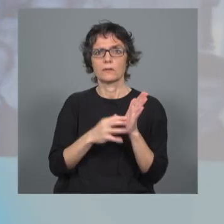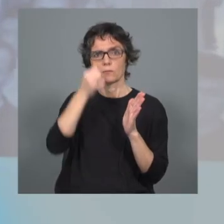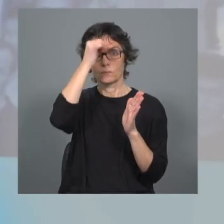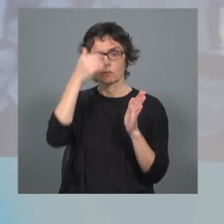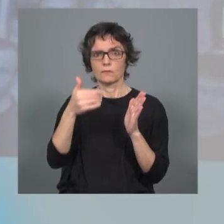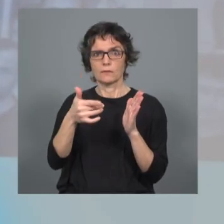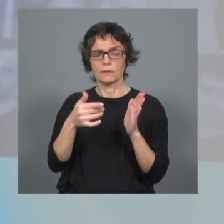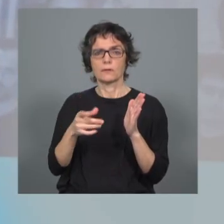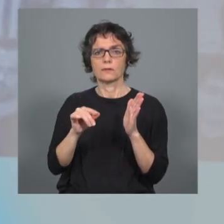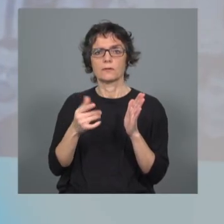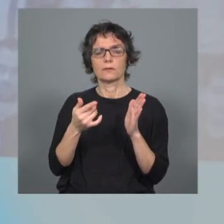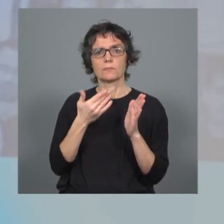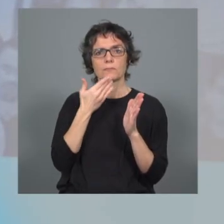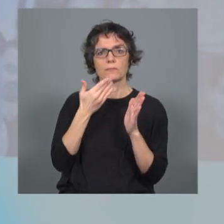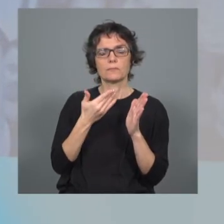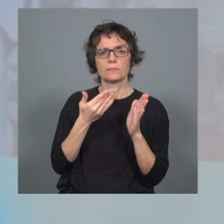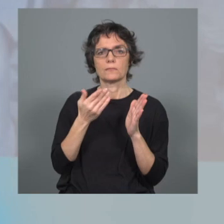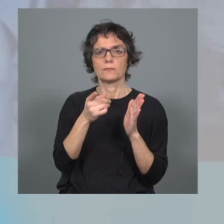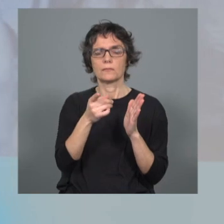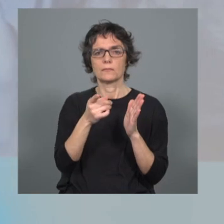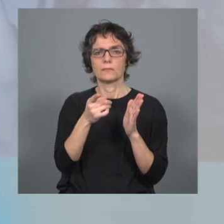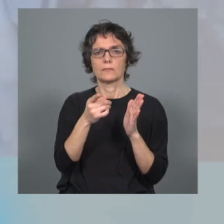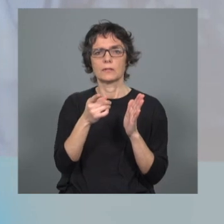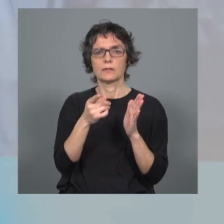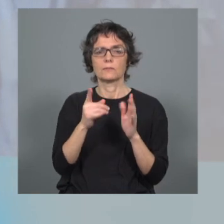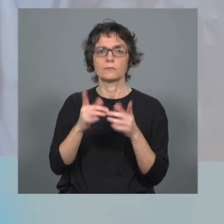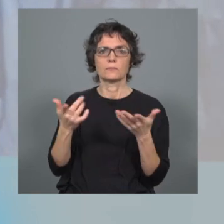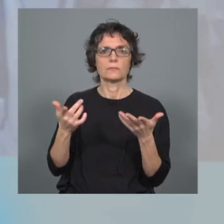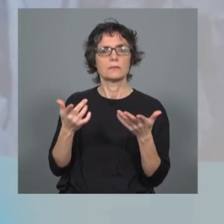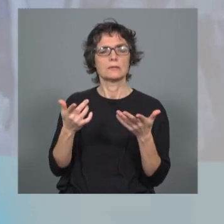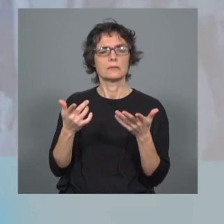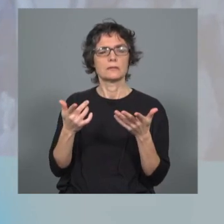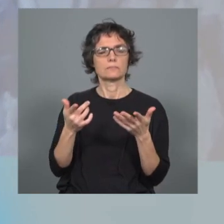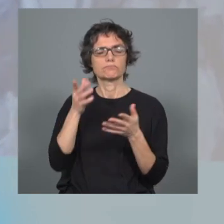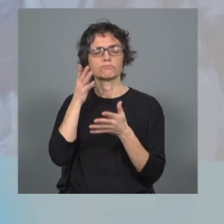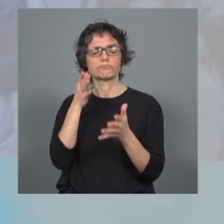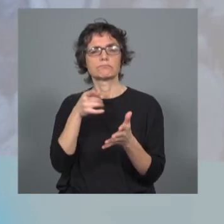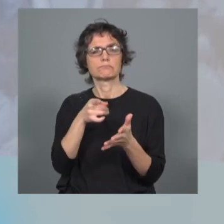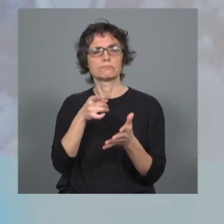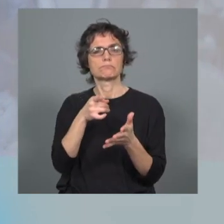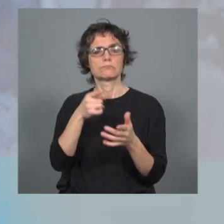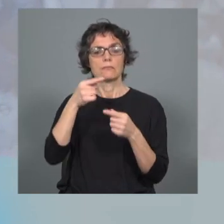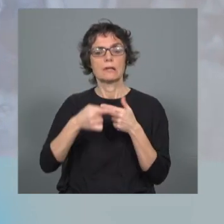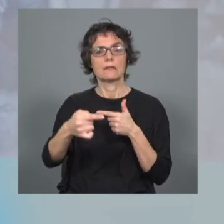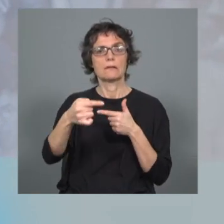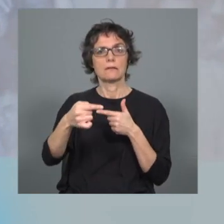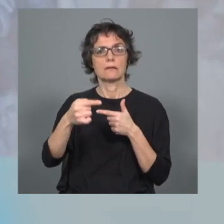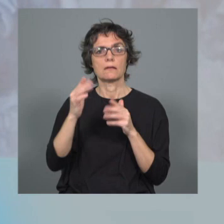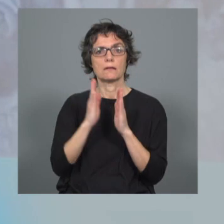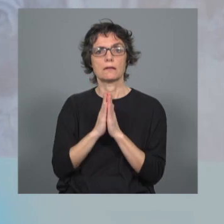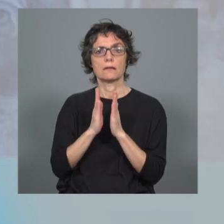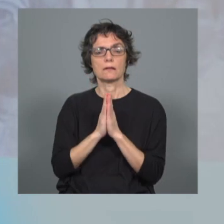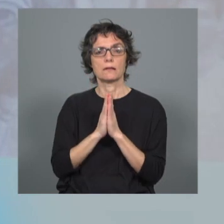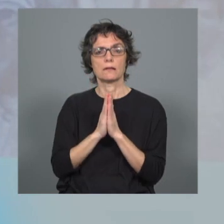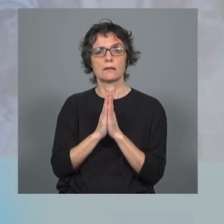que iniciássemos por uma referência a esta centralidade da Semana Santa em todo o percurso